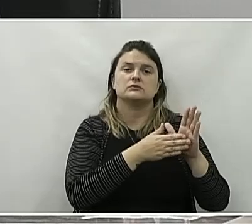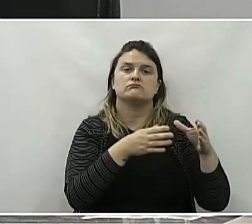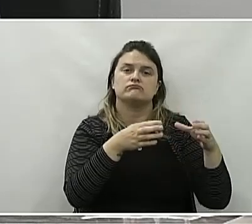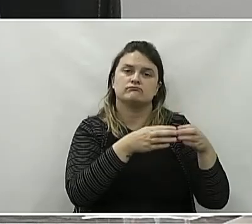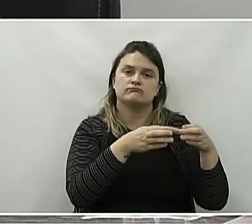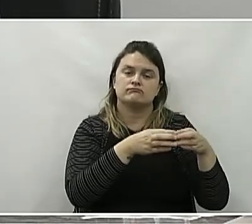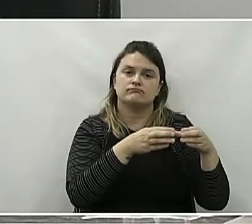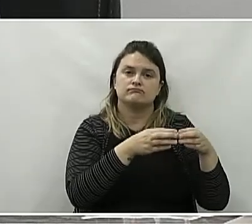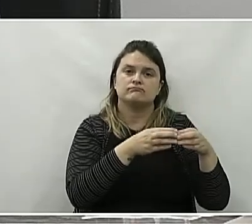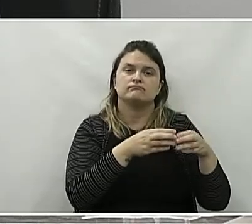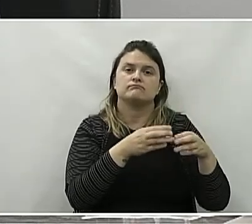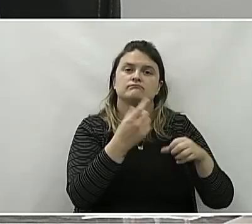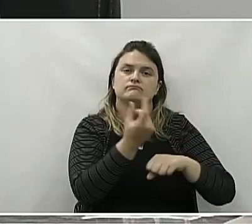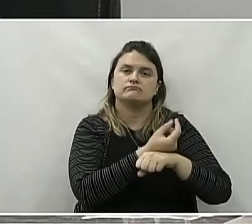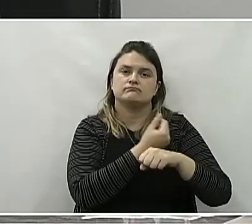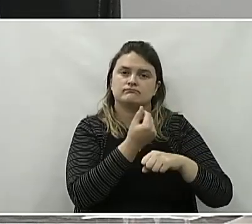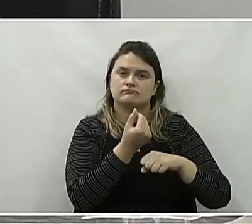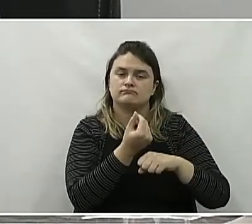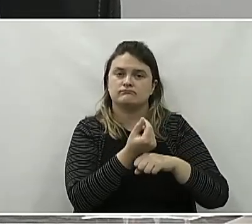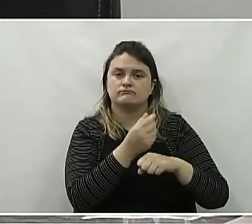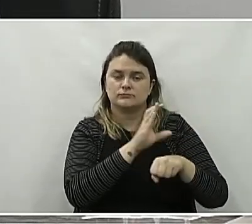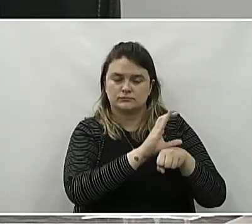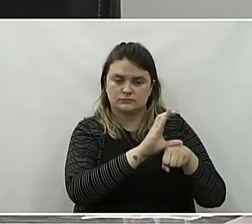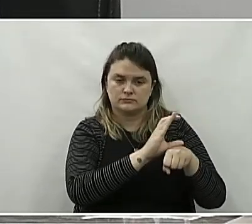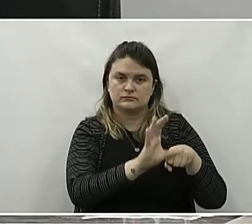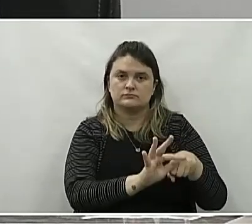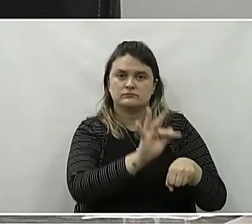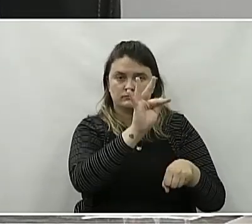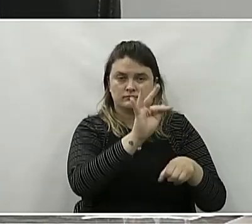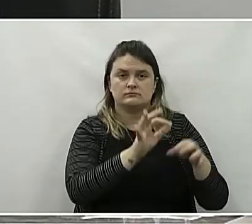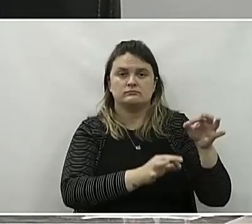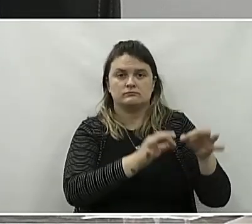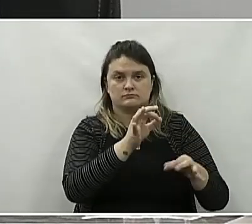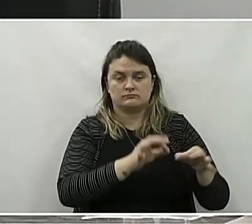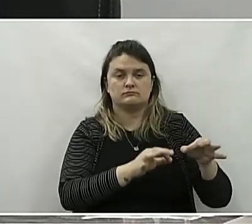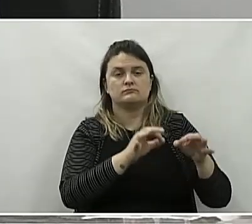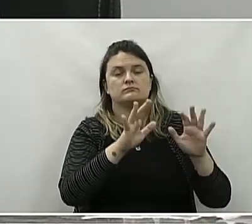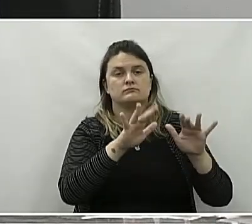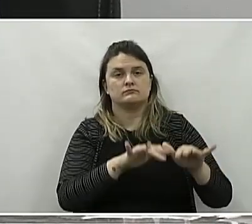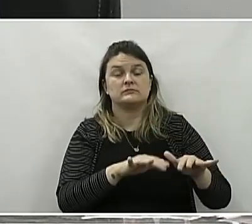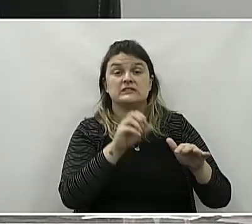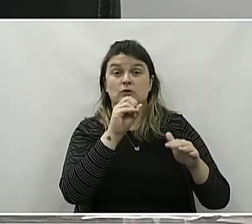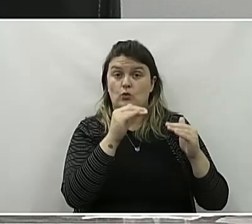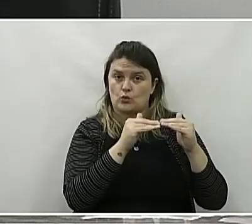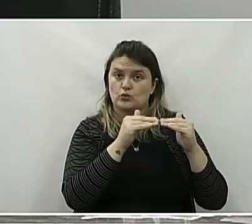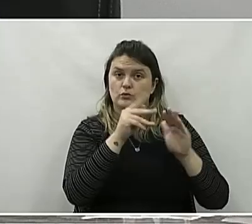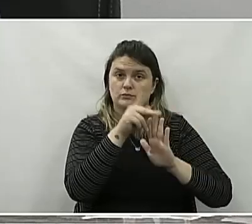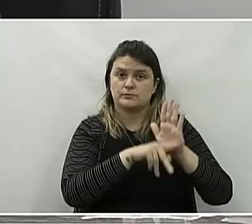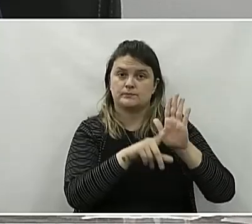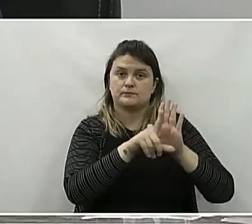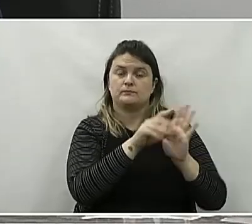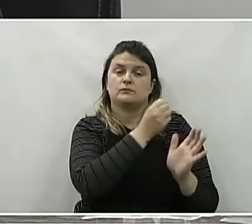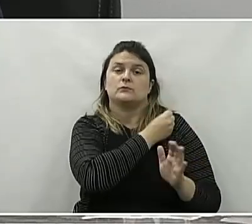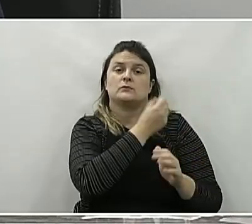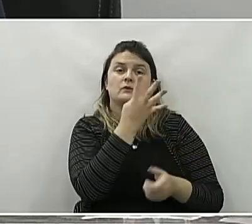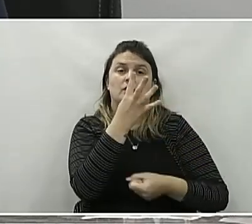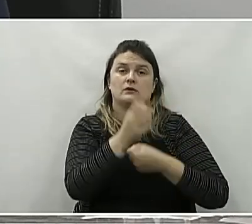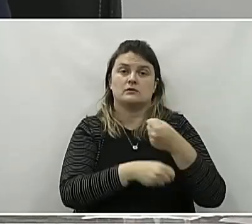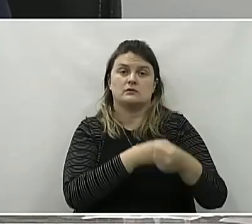da Comissão de Constituição, Justiça e Redação Final, favorável ao projeto de lei ordinária número 4